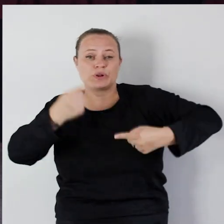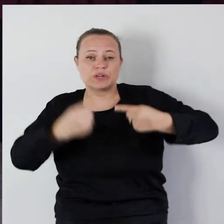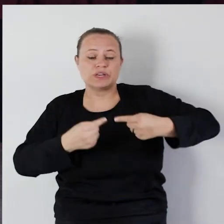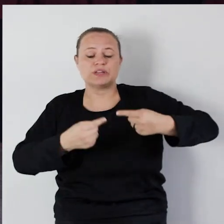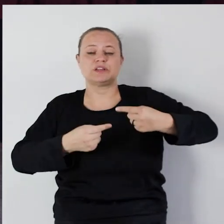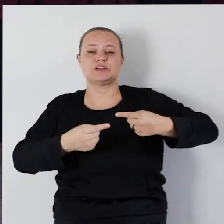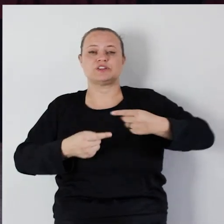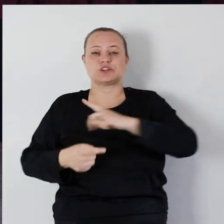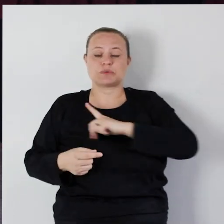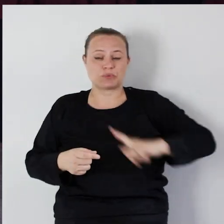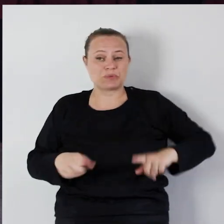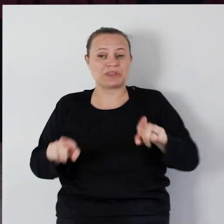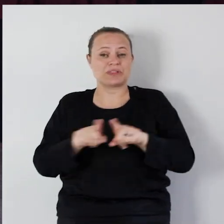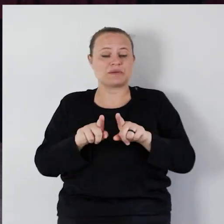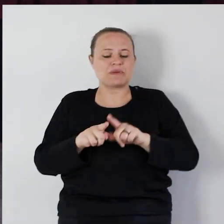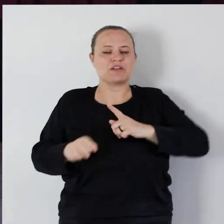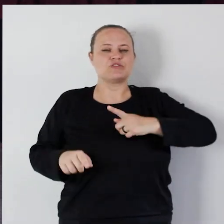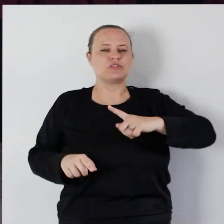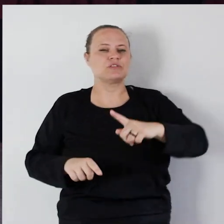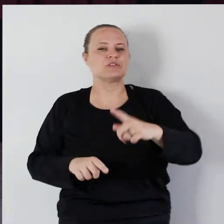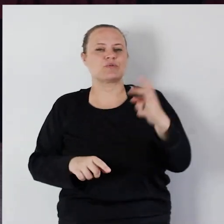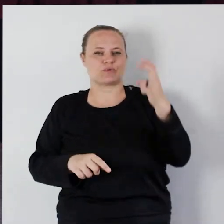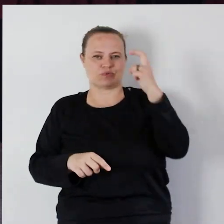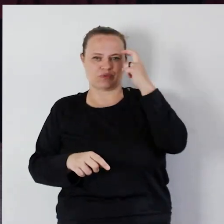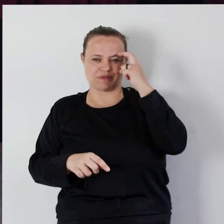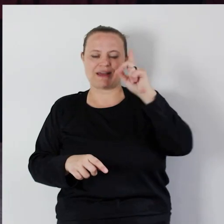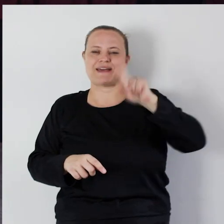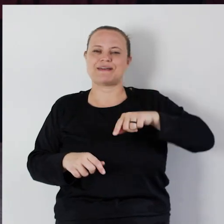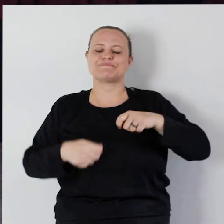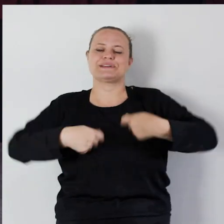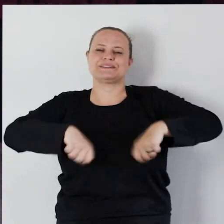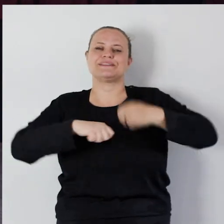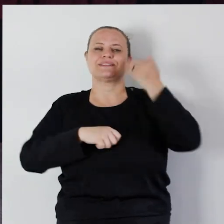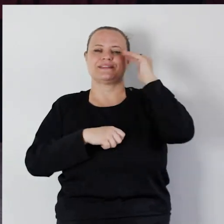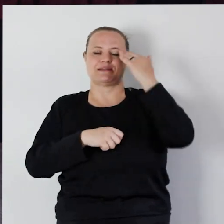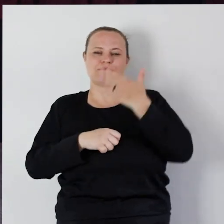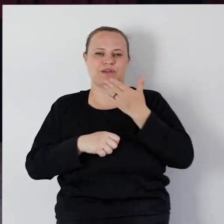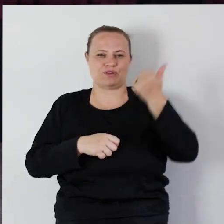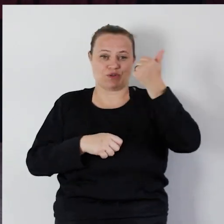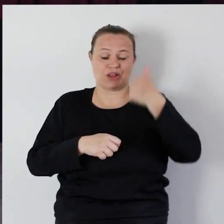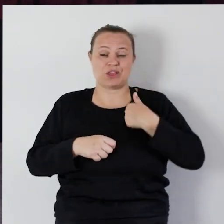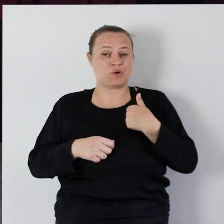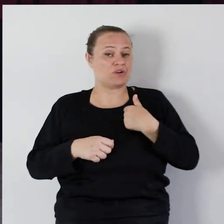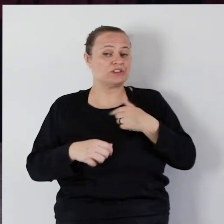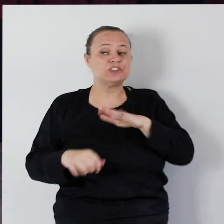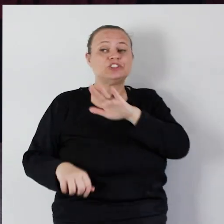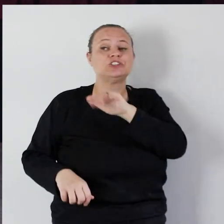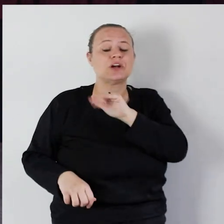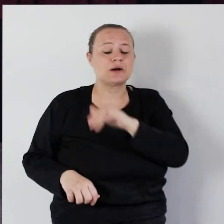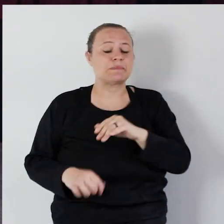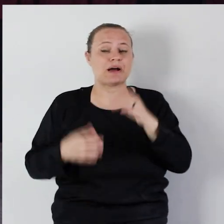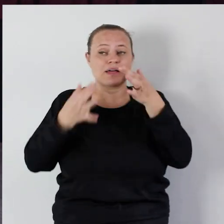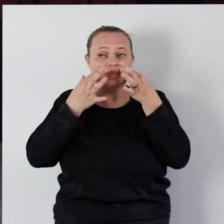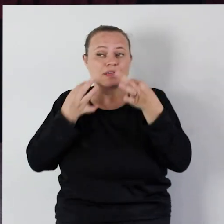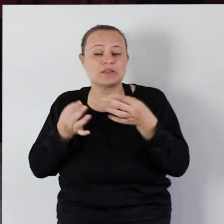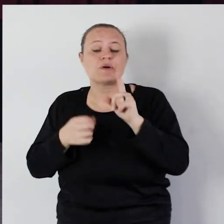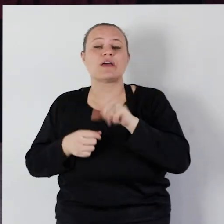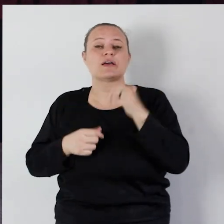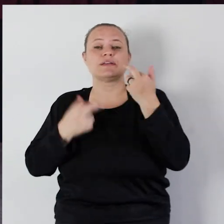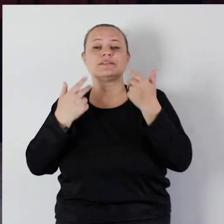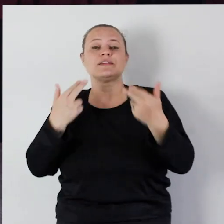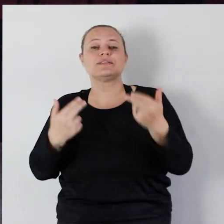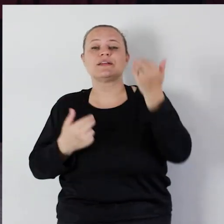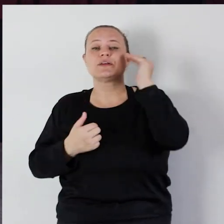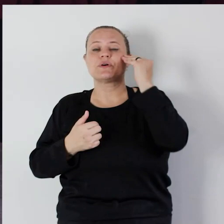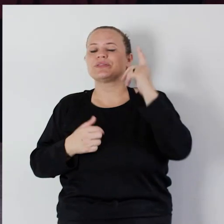a busca por pessoas que atuam na área da cultura por formação em política pública e gestão cultural, que